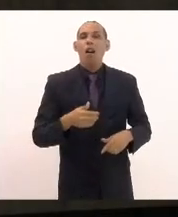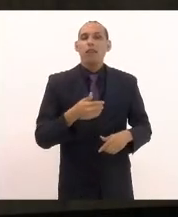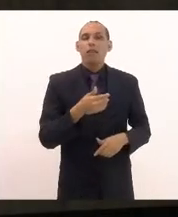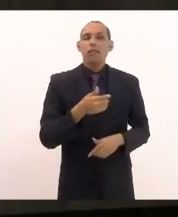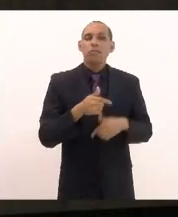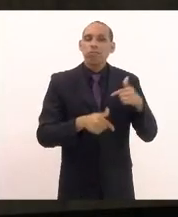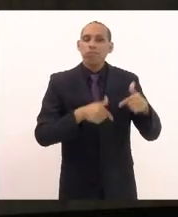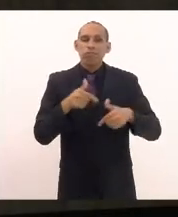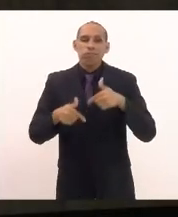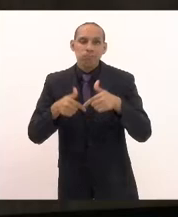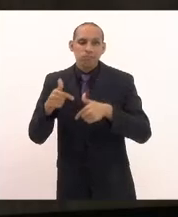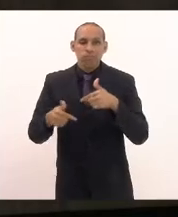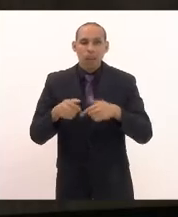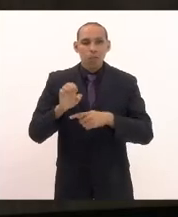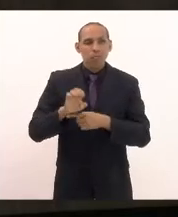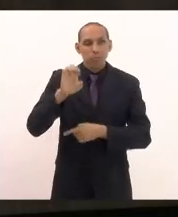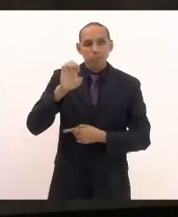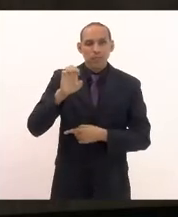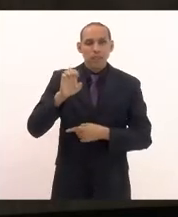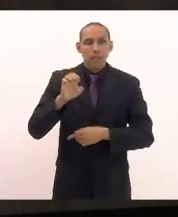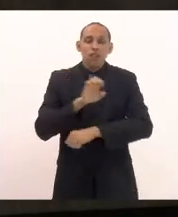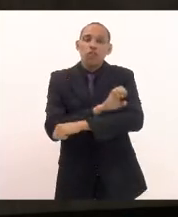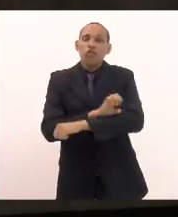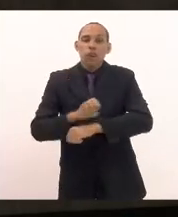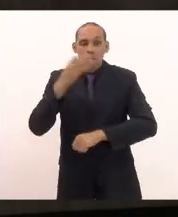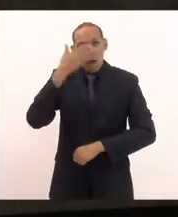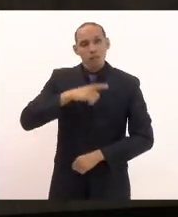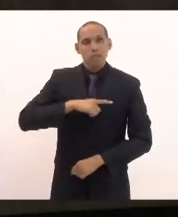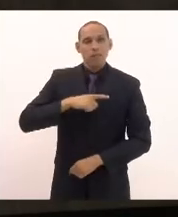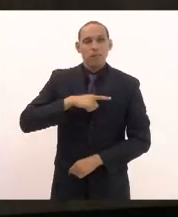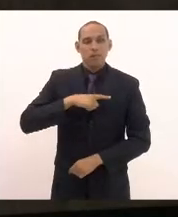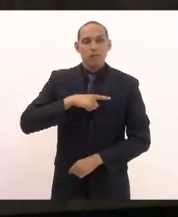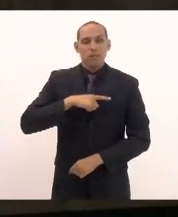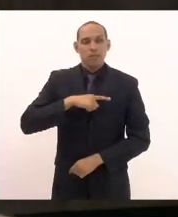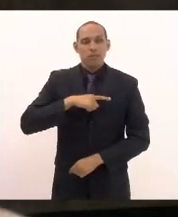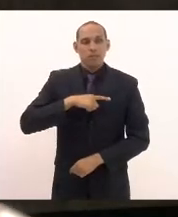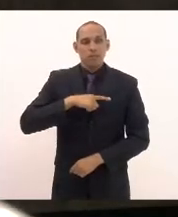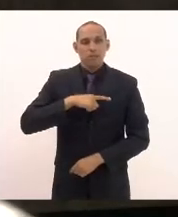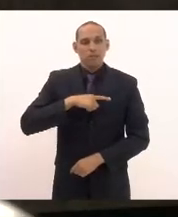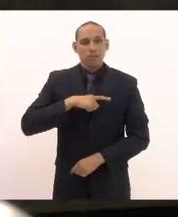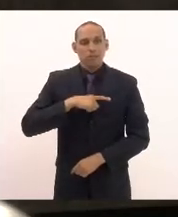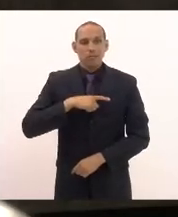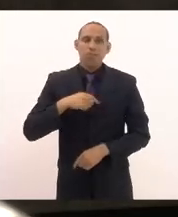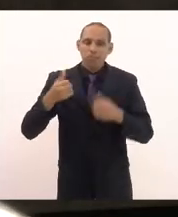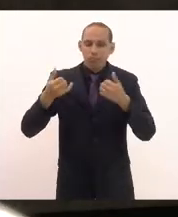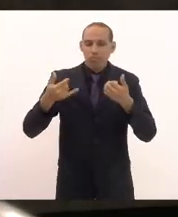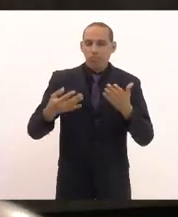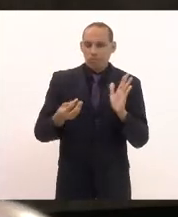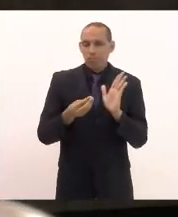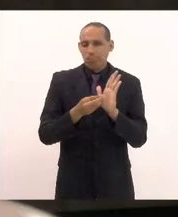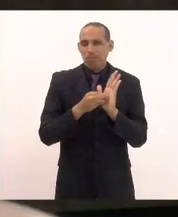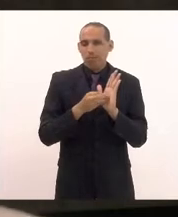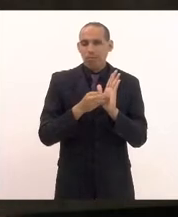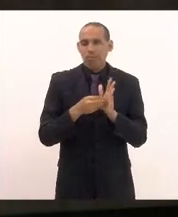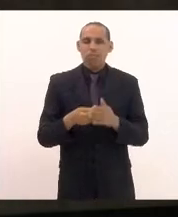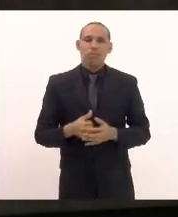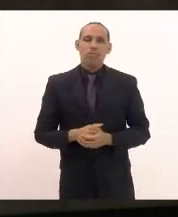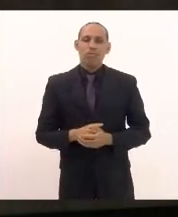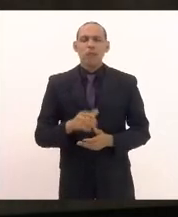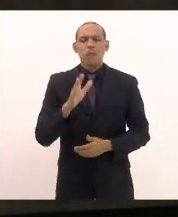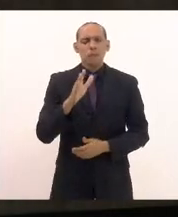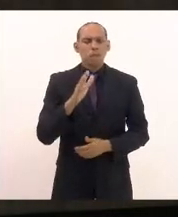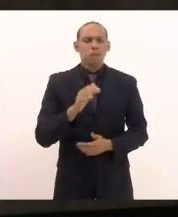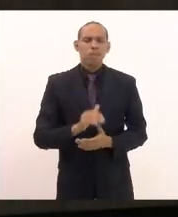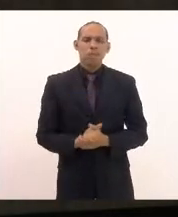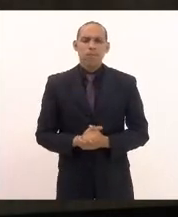estaduais em estágio probatório na forma que menciona. Veja,